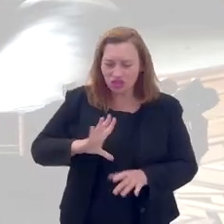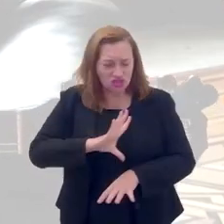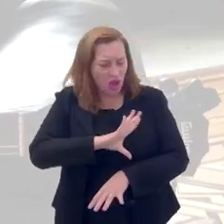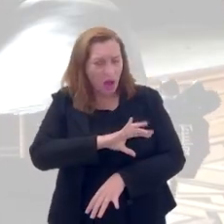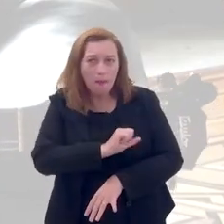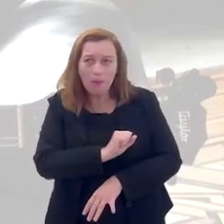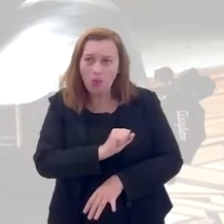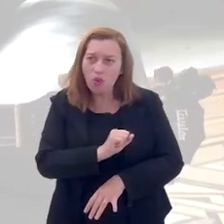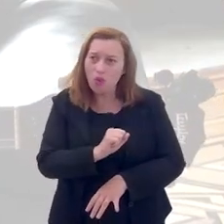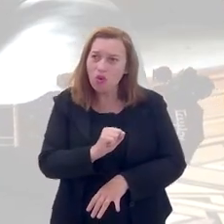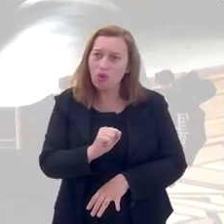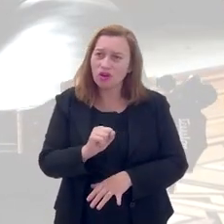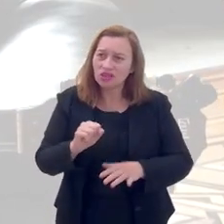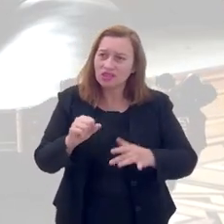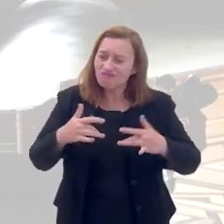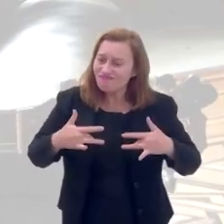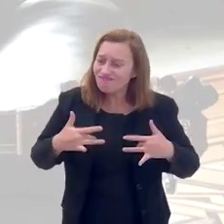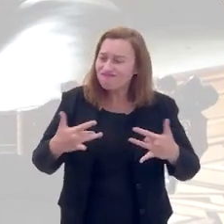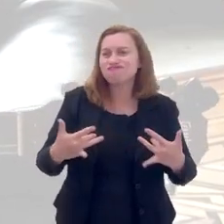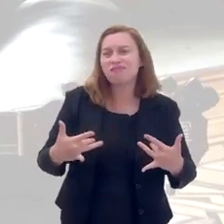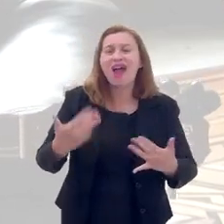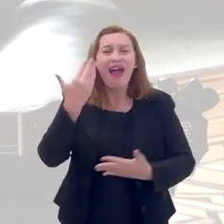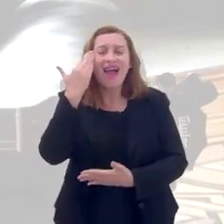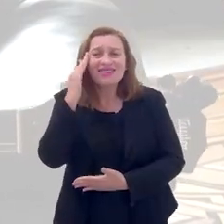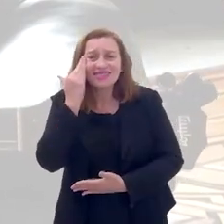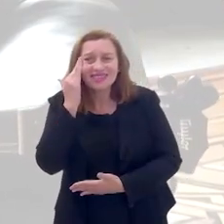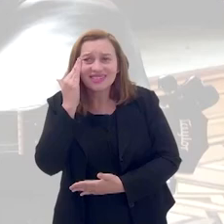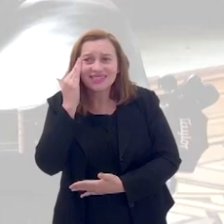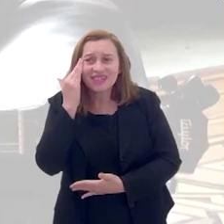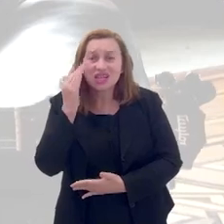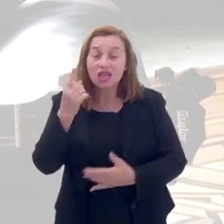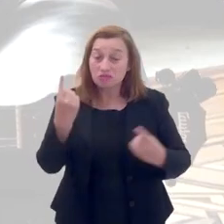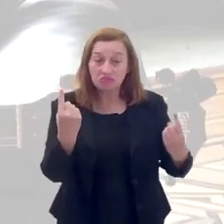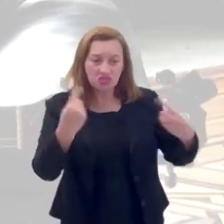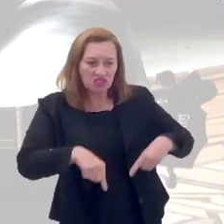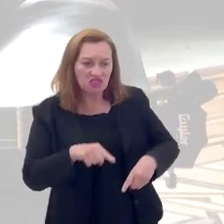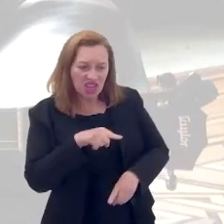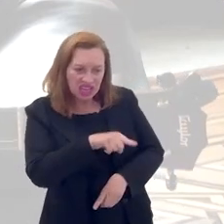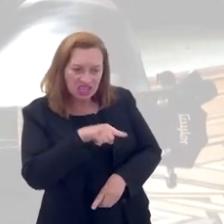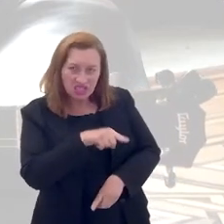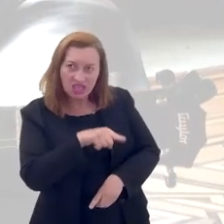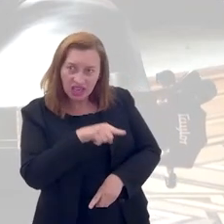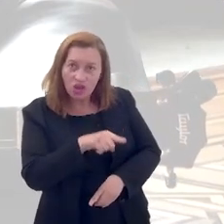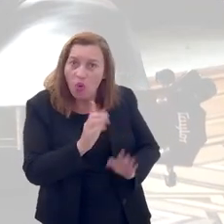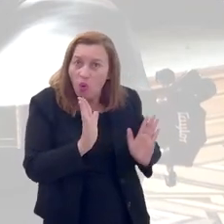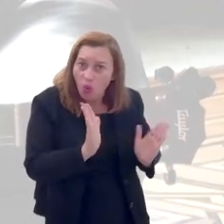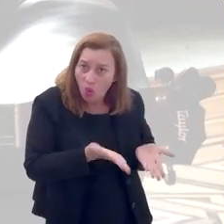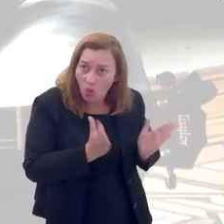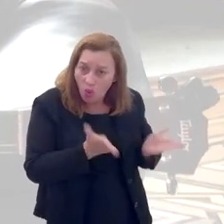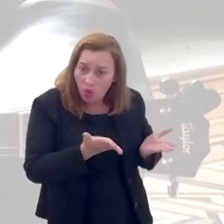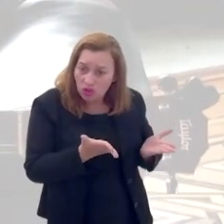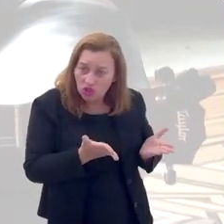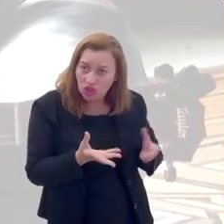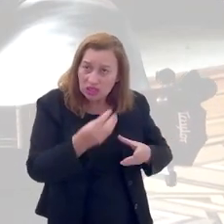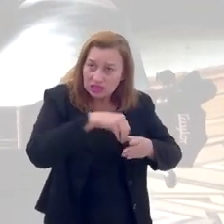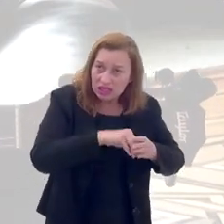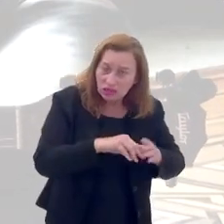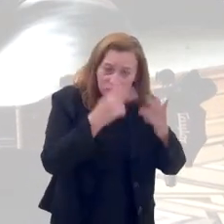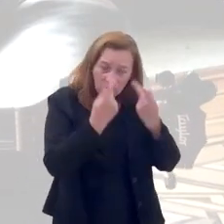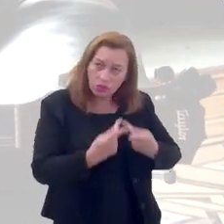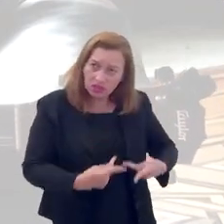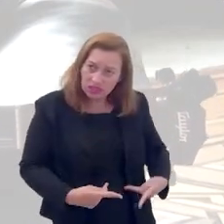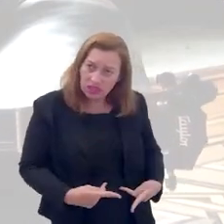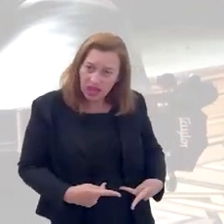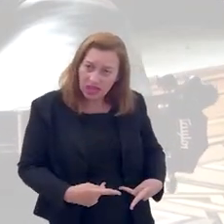de amor que nos chama ser fraternos a entender que estes desafios são colocados hoje nesta humanidade